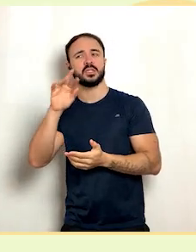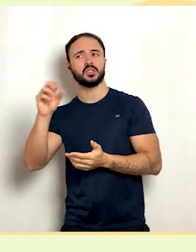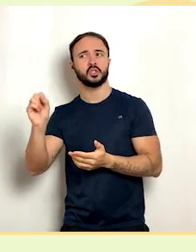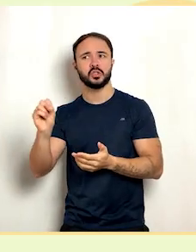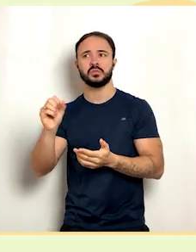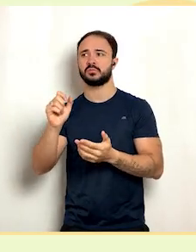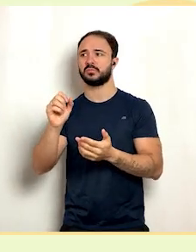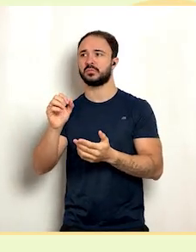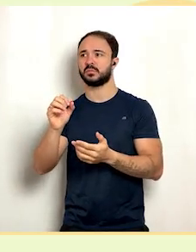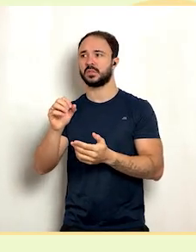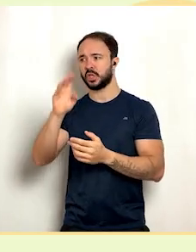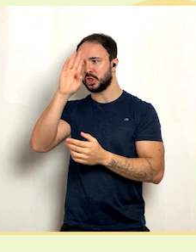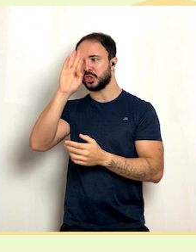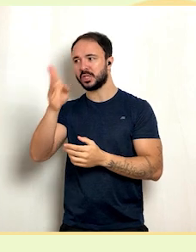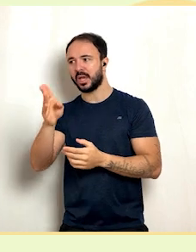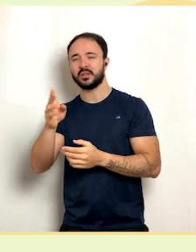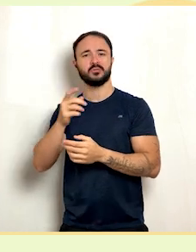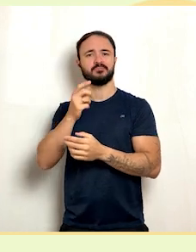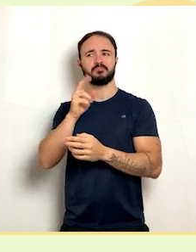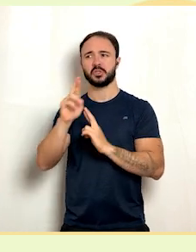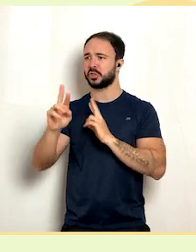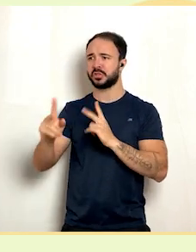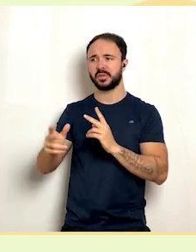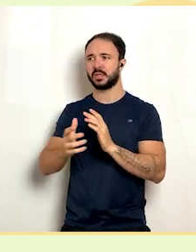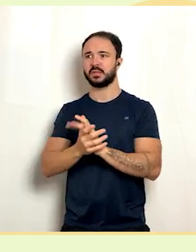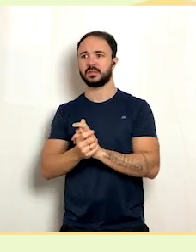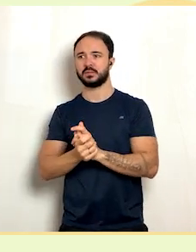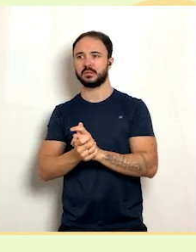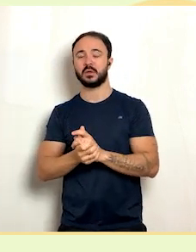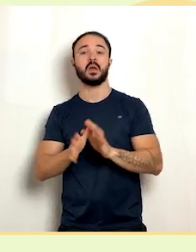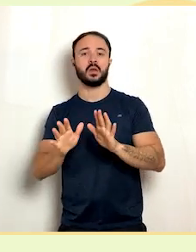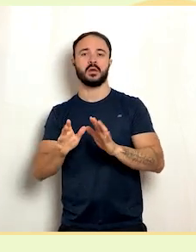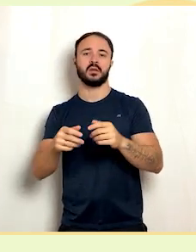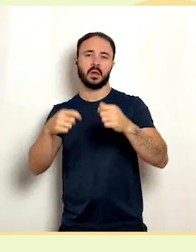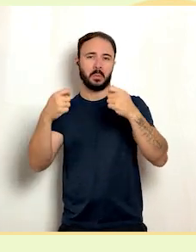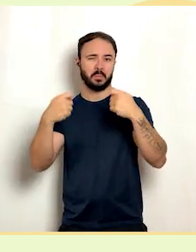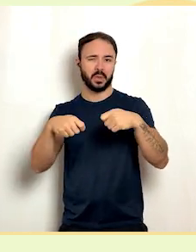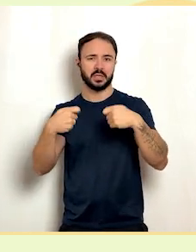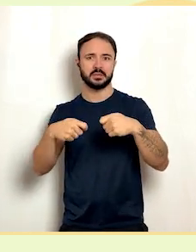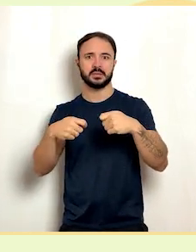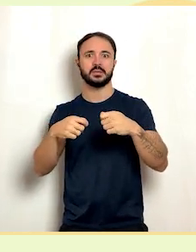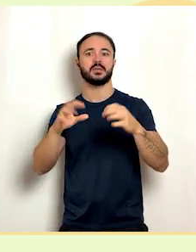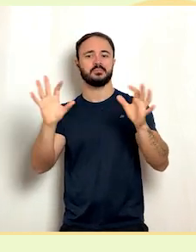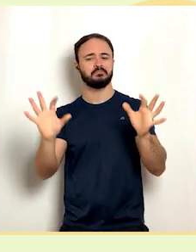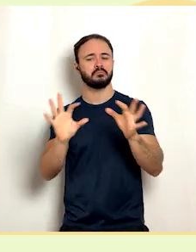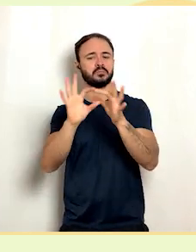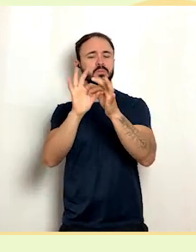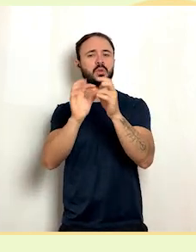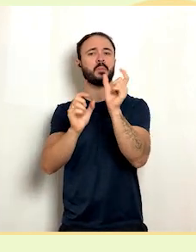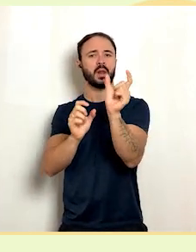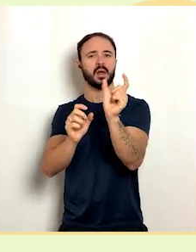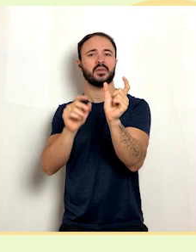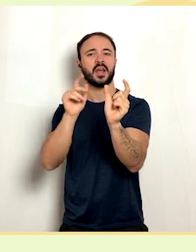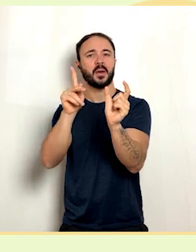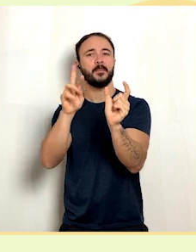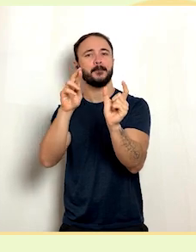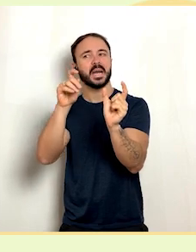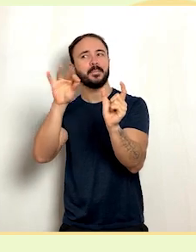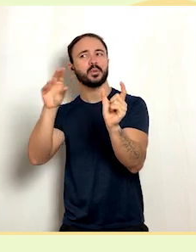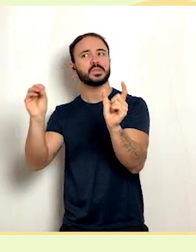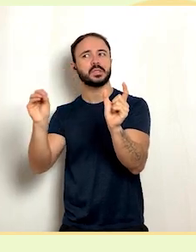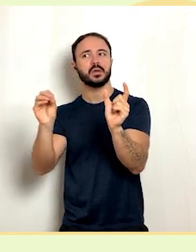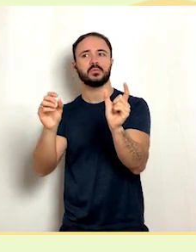verbos transitivos que precisam de dois complementos. Um que exige a presença da preposição e um que não exige a presença